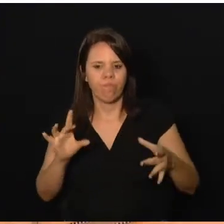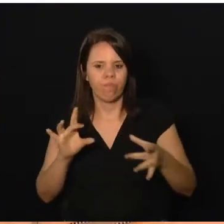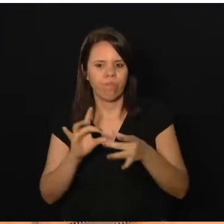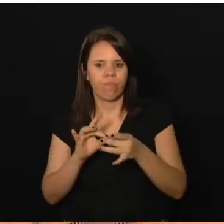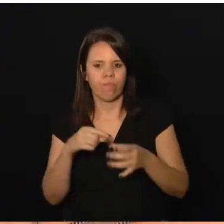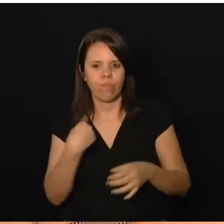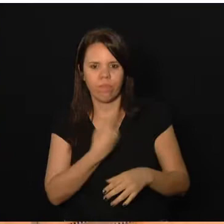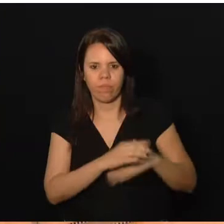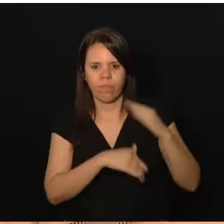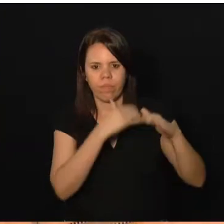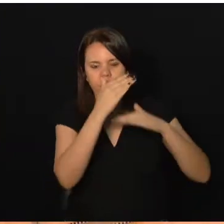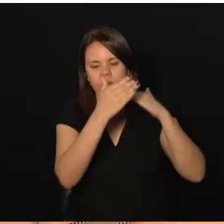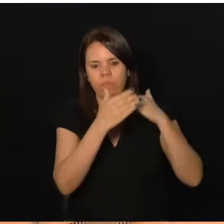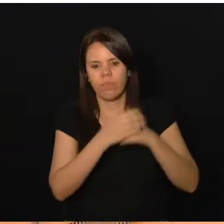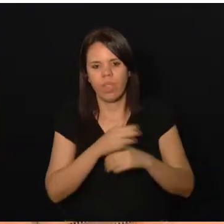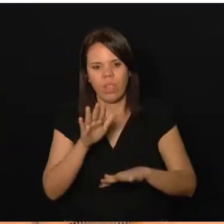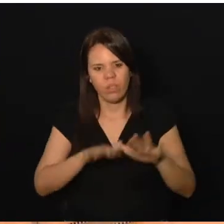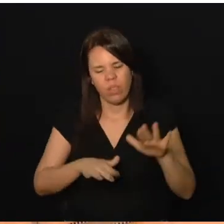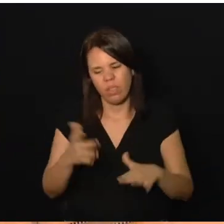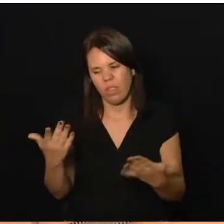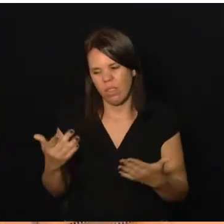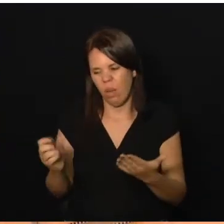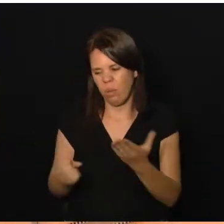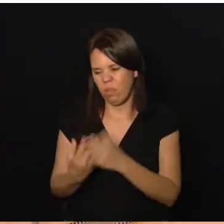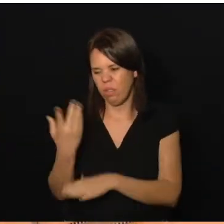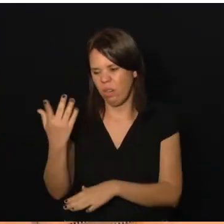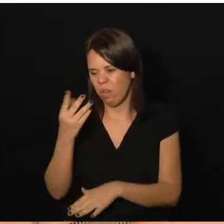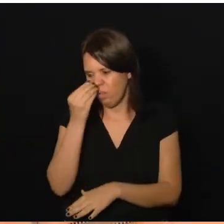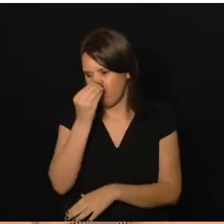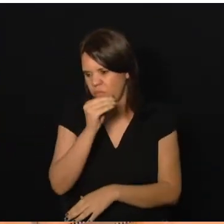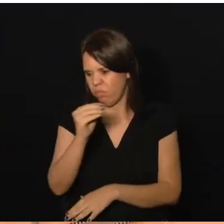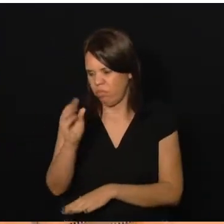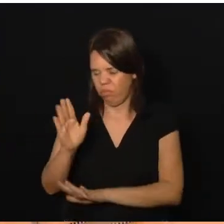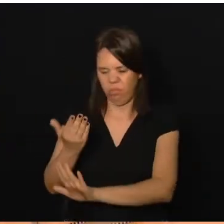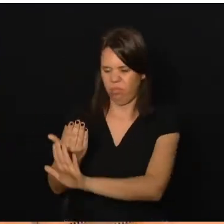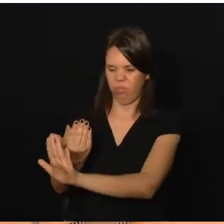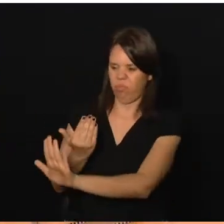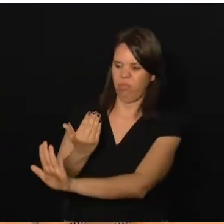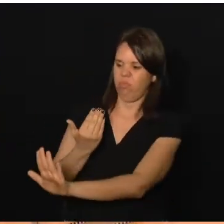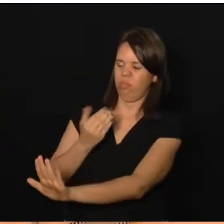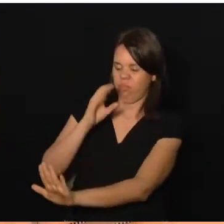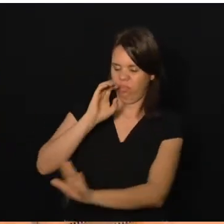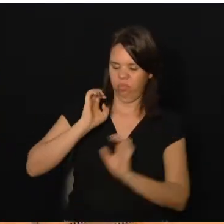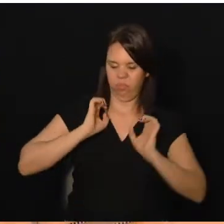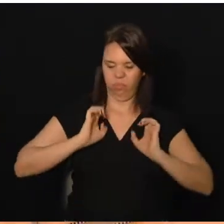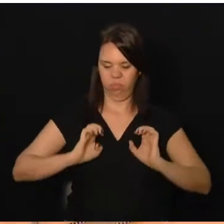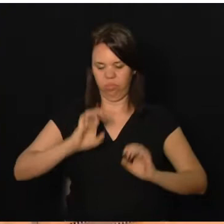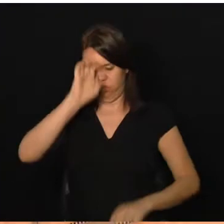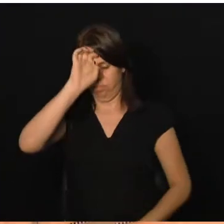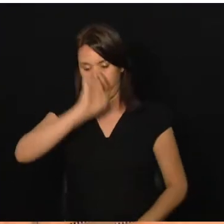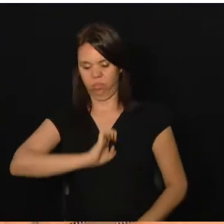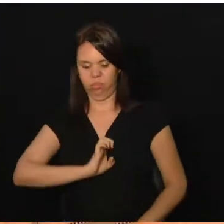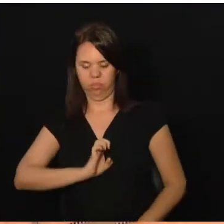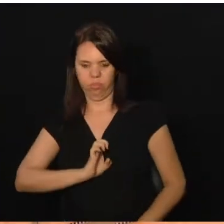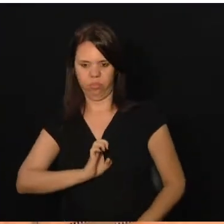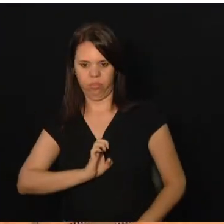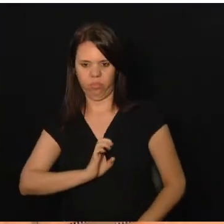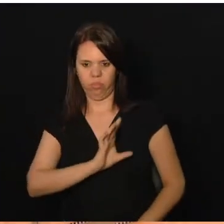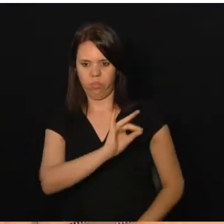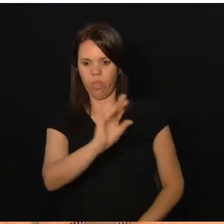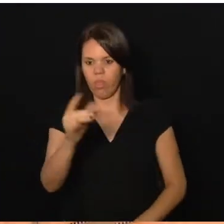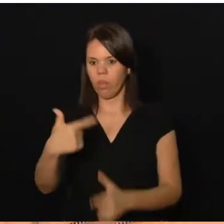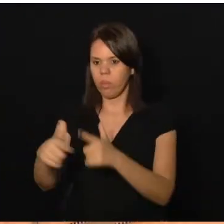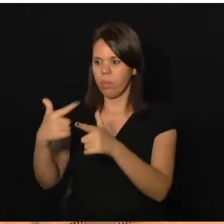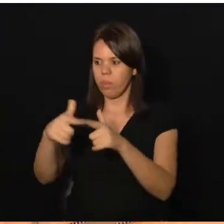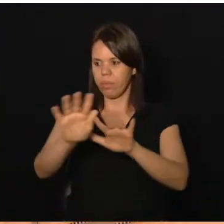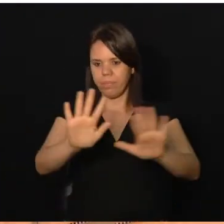estamos desenvolvendo a indiferença, que é exatamente o contrário, né? O egoísmo, cada um com o seu problema, não tem